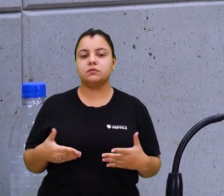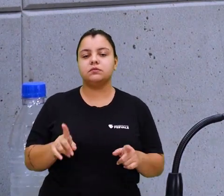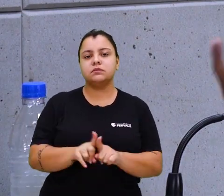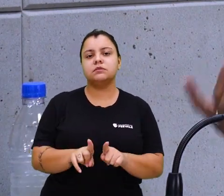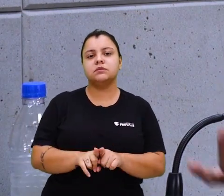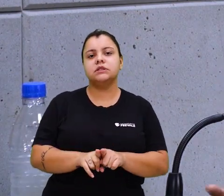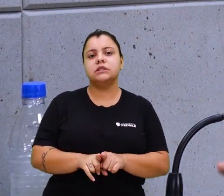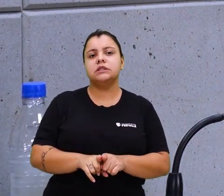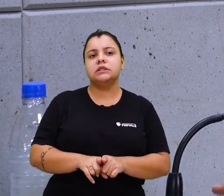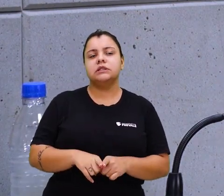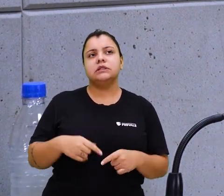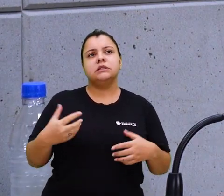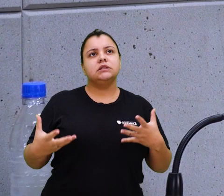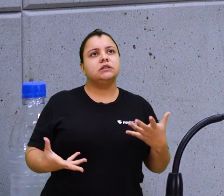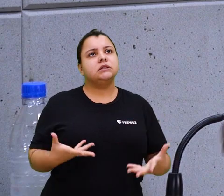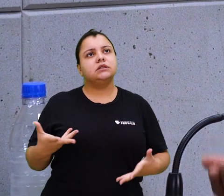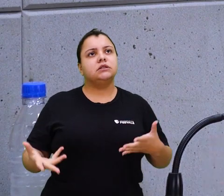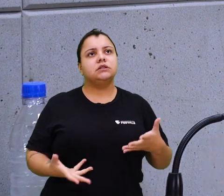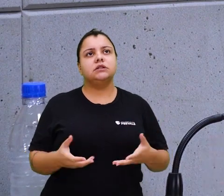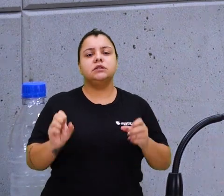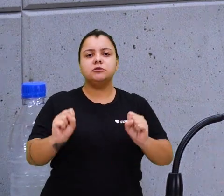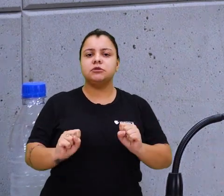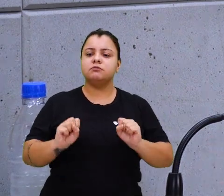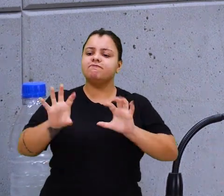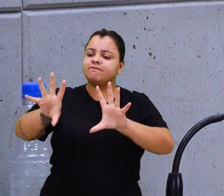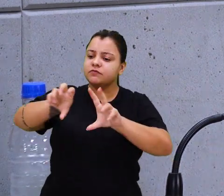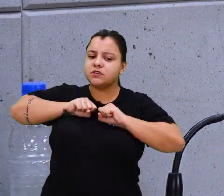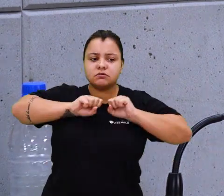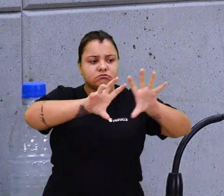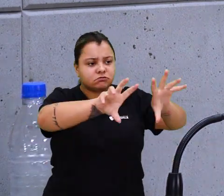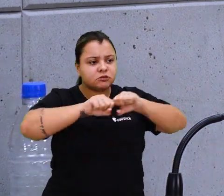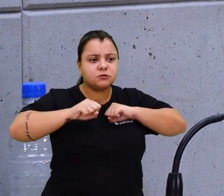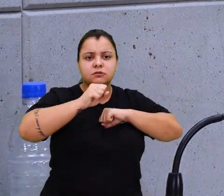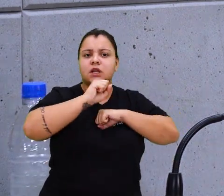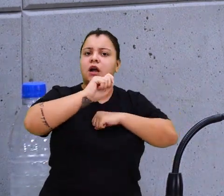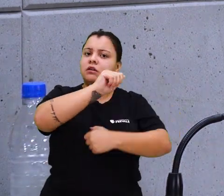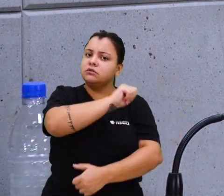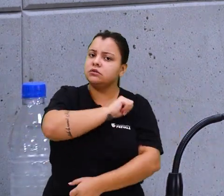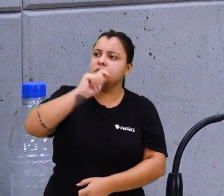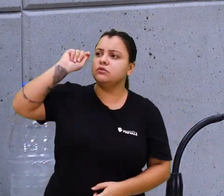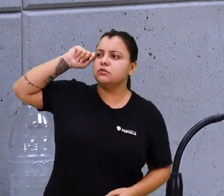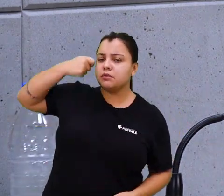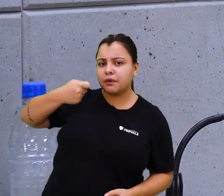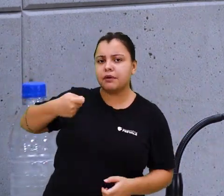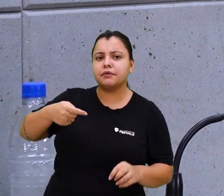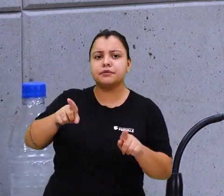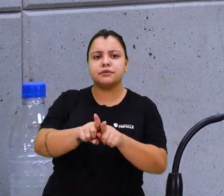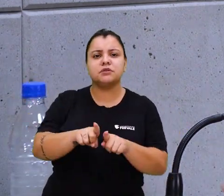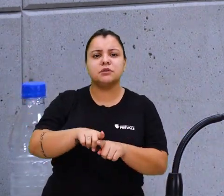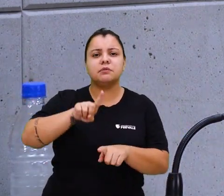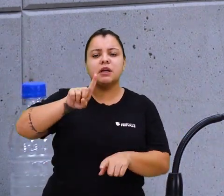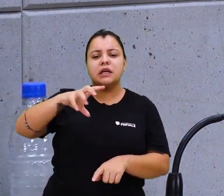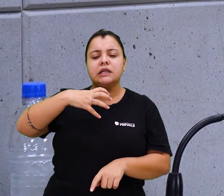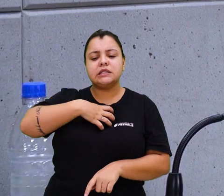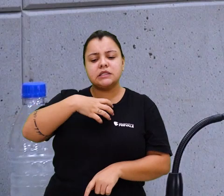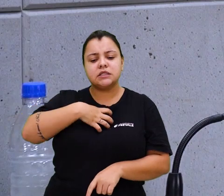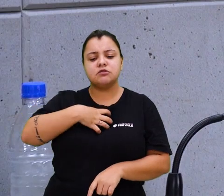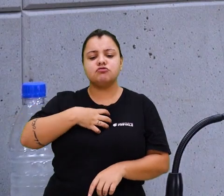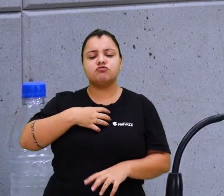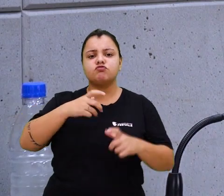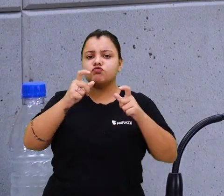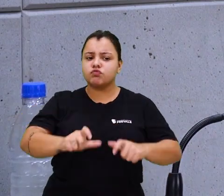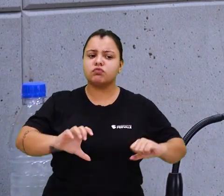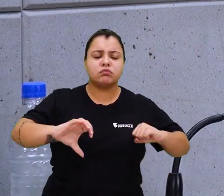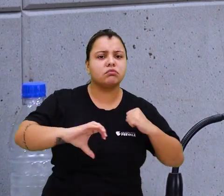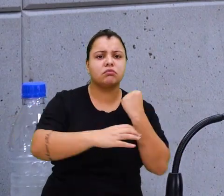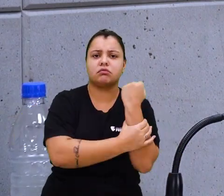para lidar e aquilombar os alunos né como a Ana falou e também eles se sentirem de um lugar seguro